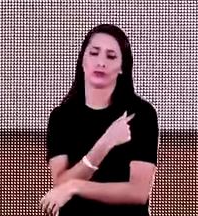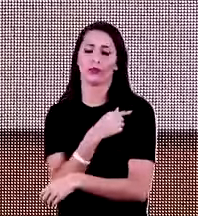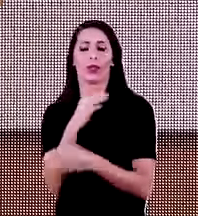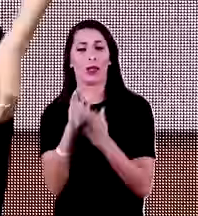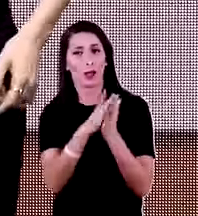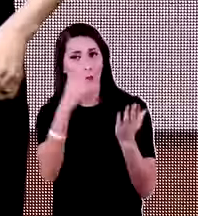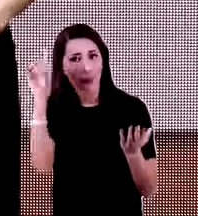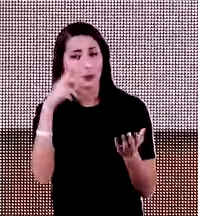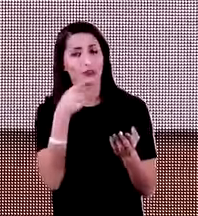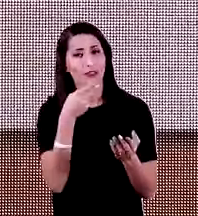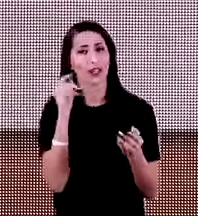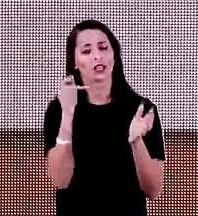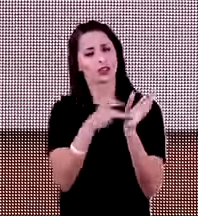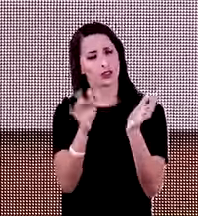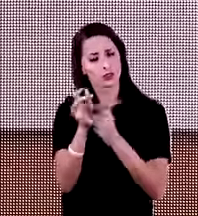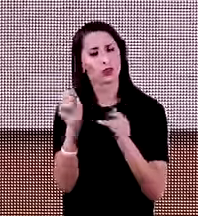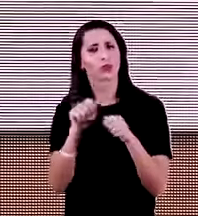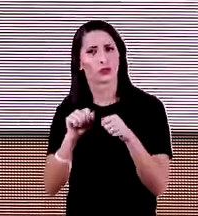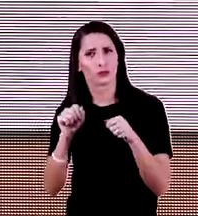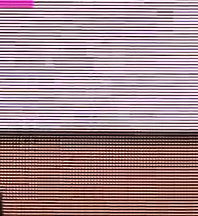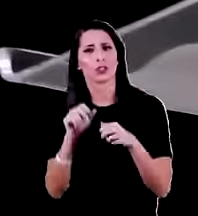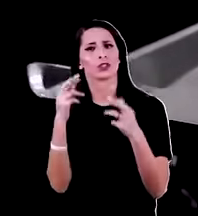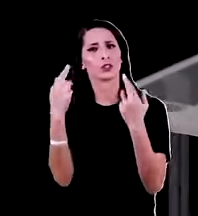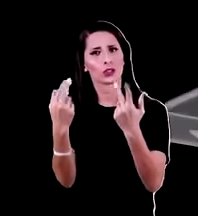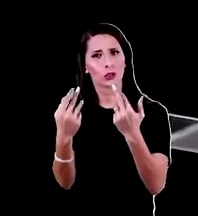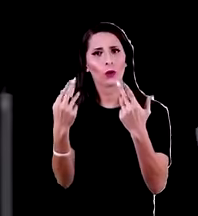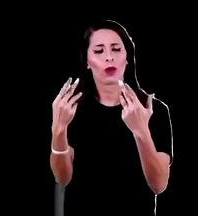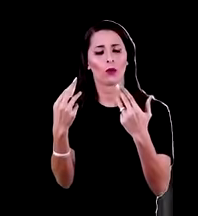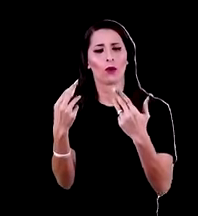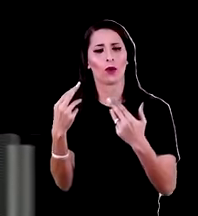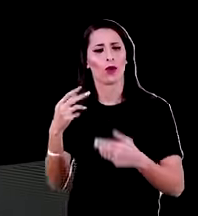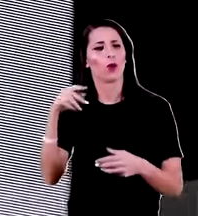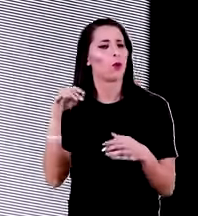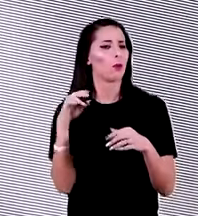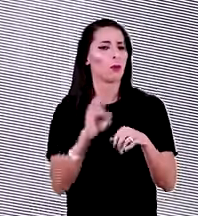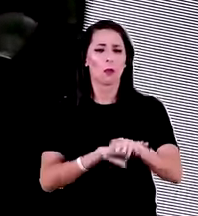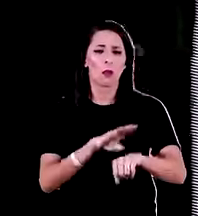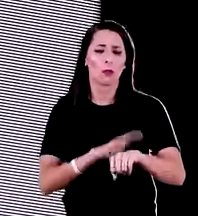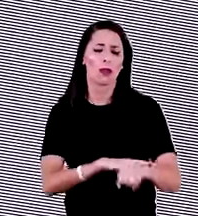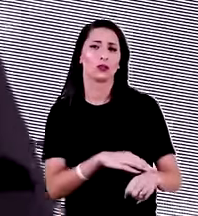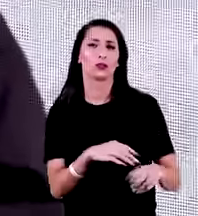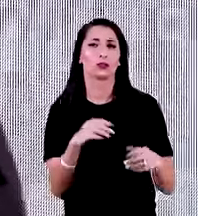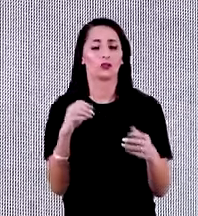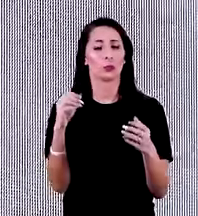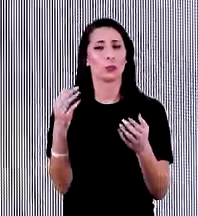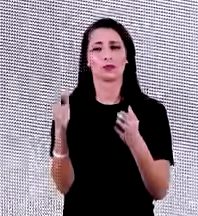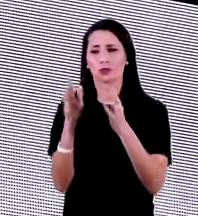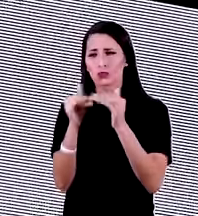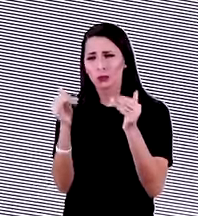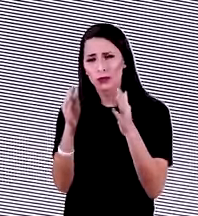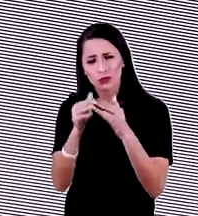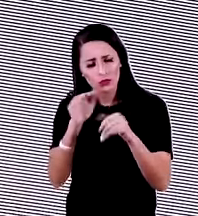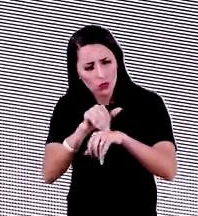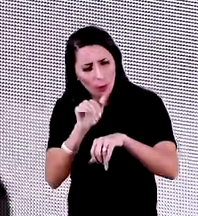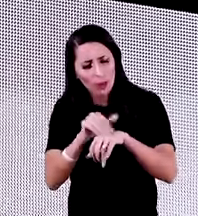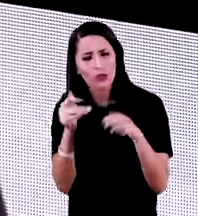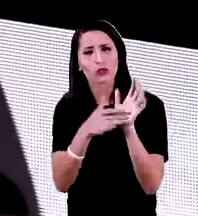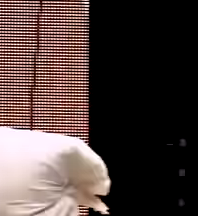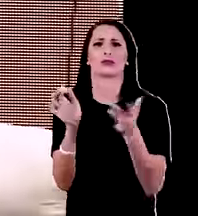momento, mandam chamar Jesus. Lázaro estava morto. Na verdade, Lázaro estava sofrendo muito.